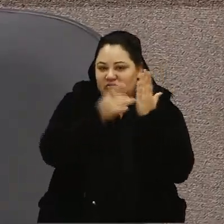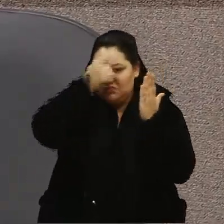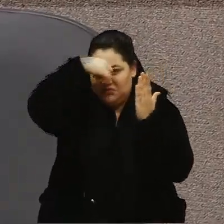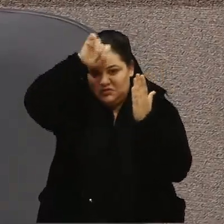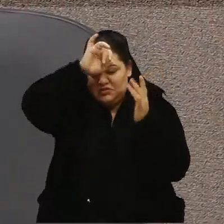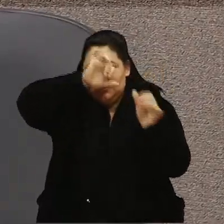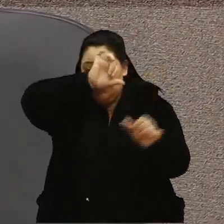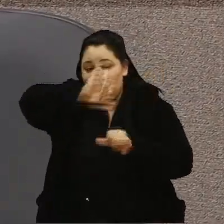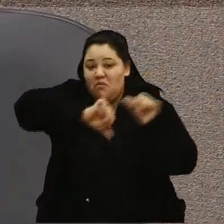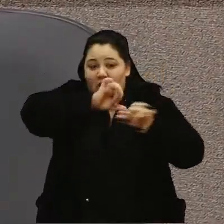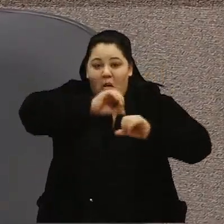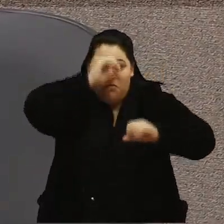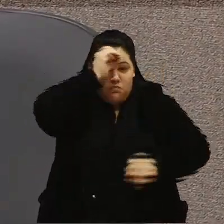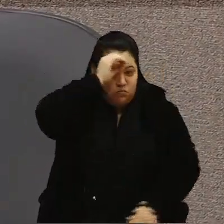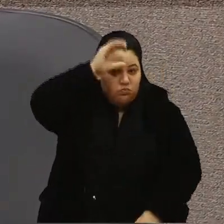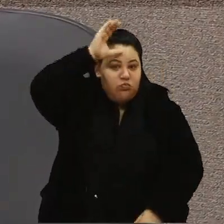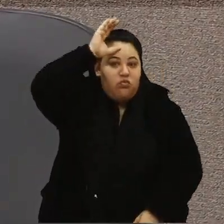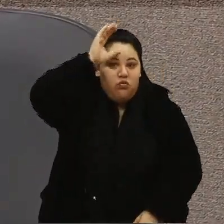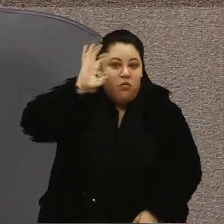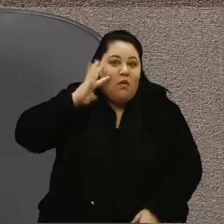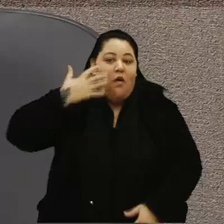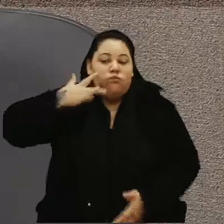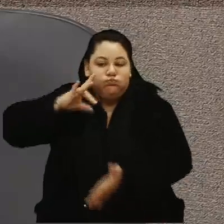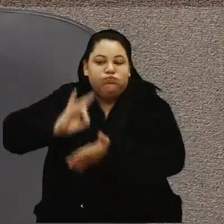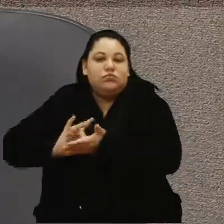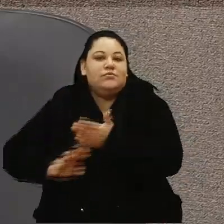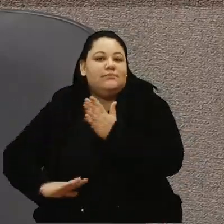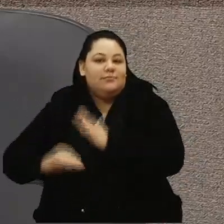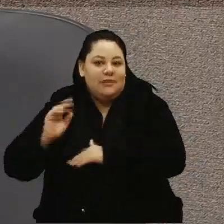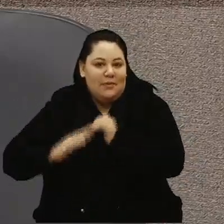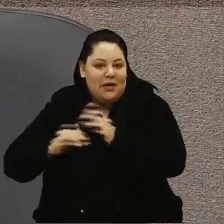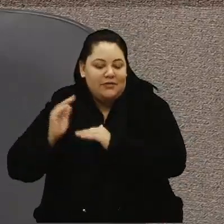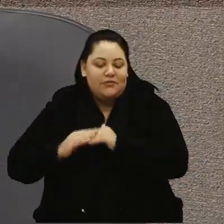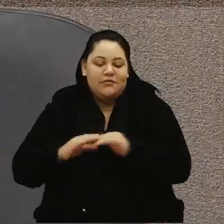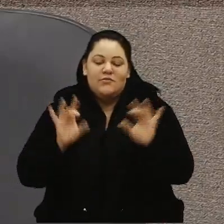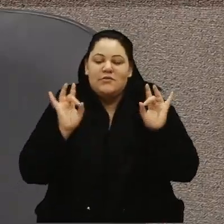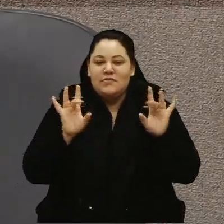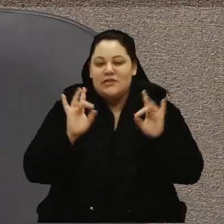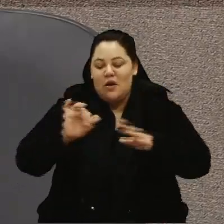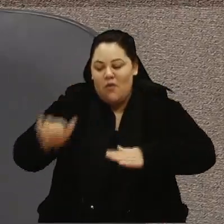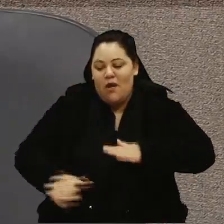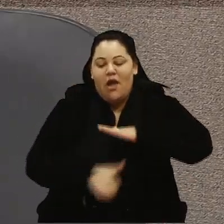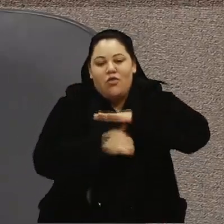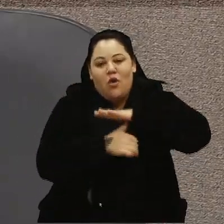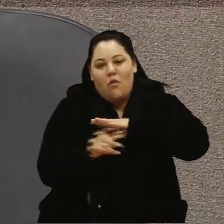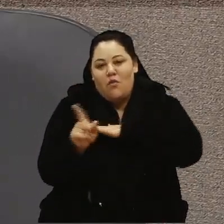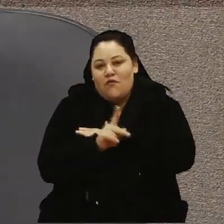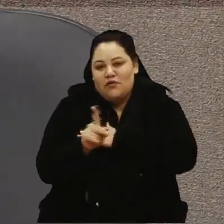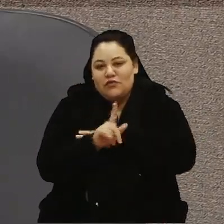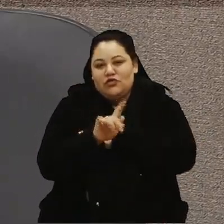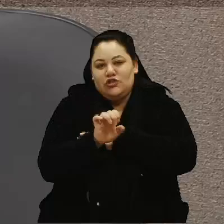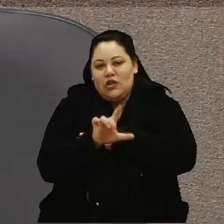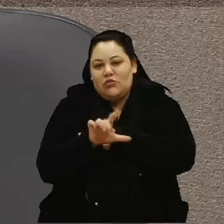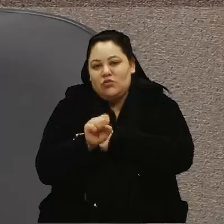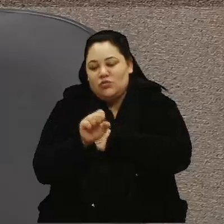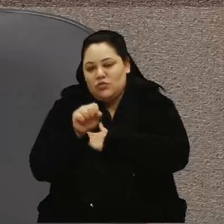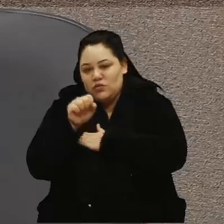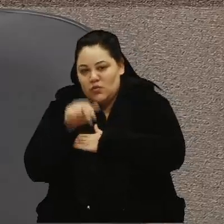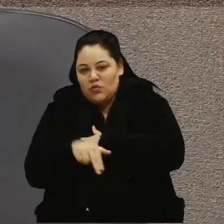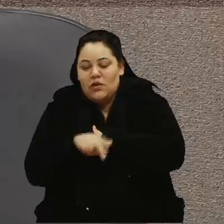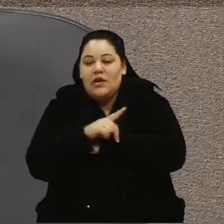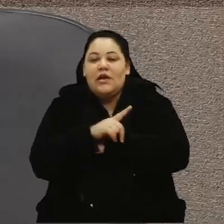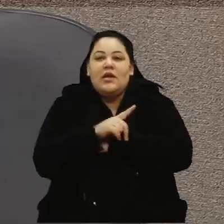conhecimento acadêmico em soluções práticas. Então, em especial, ao nosso reitor, professor Gelson Reck, e ao grupo de